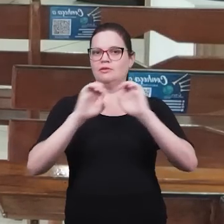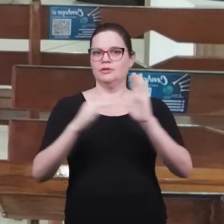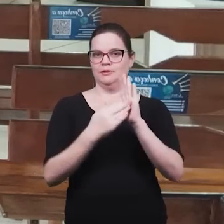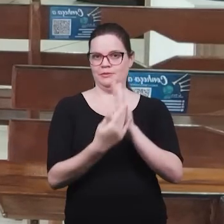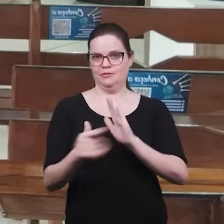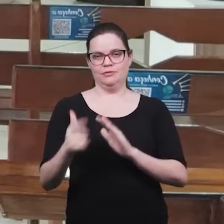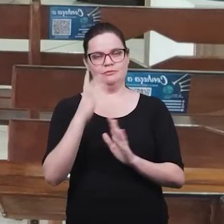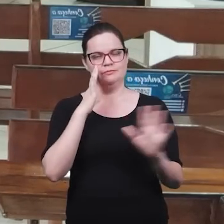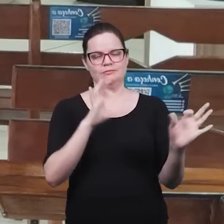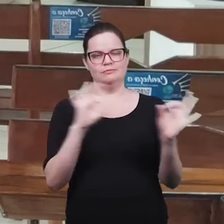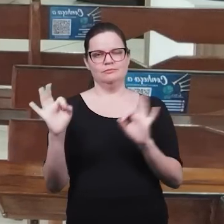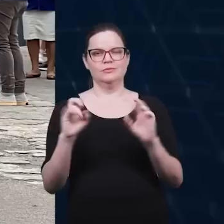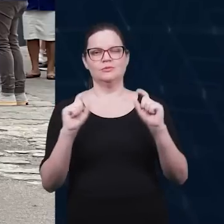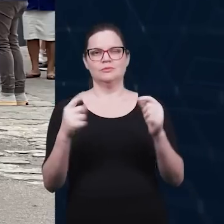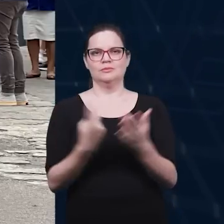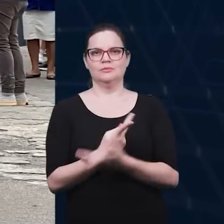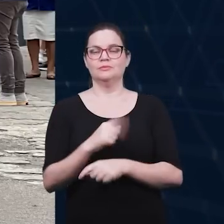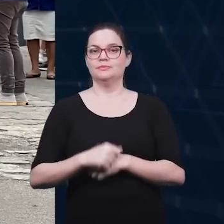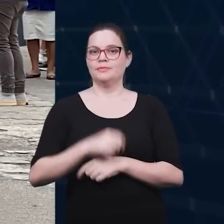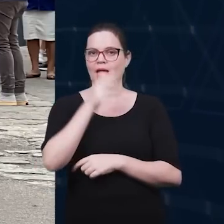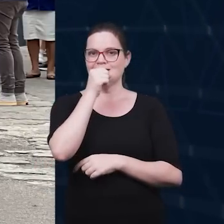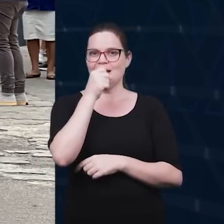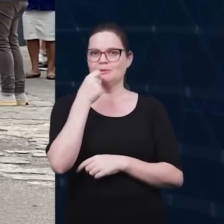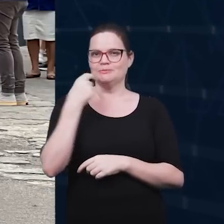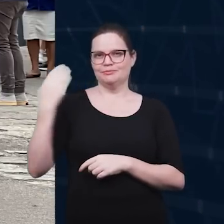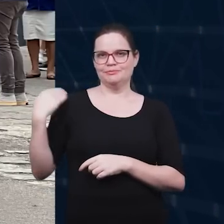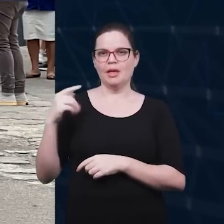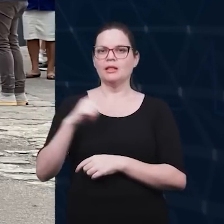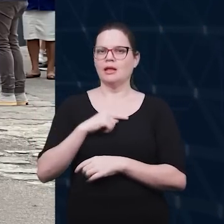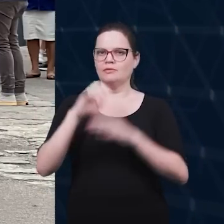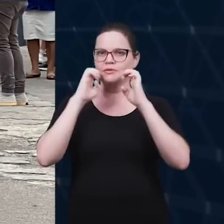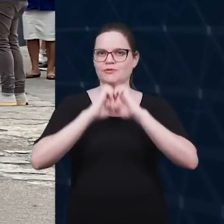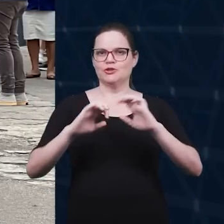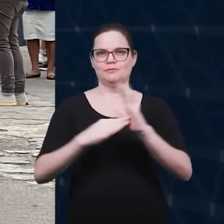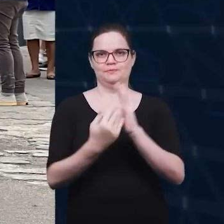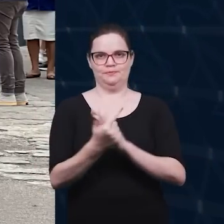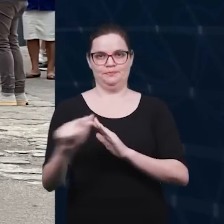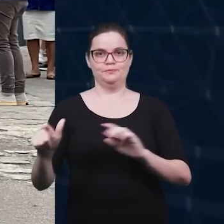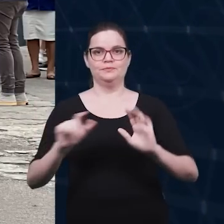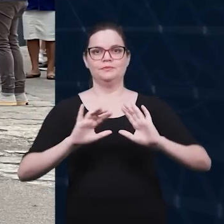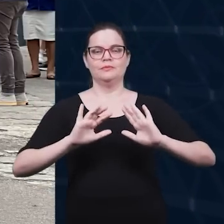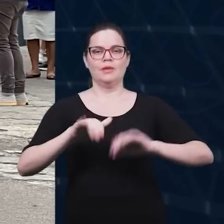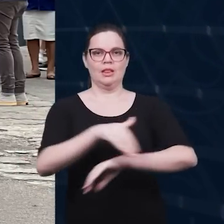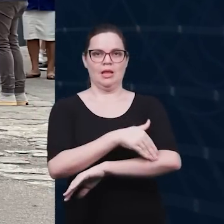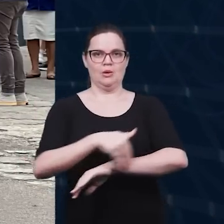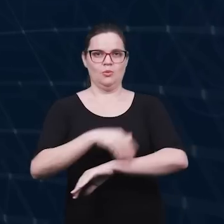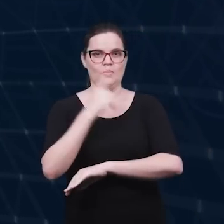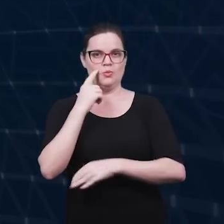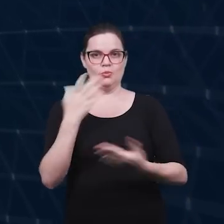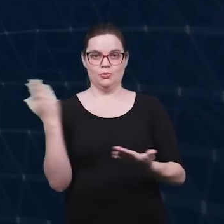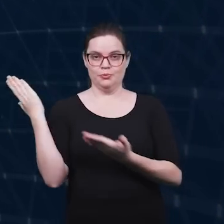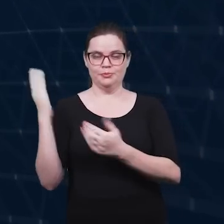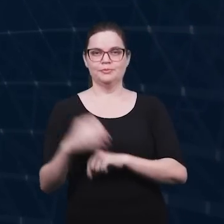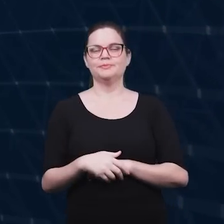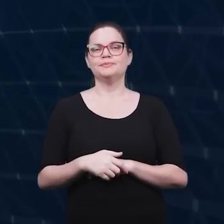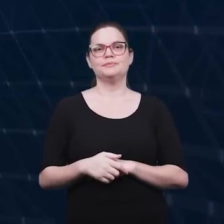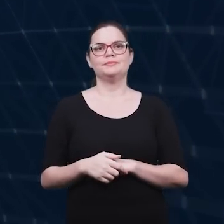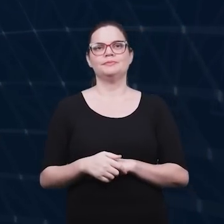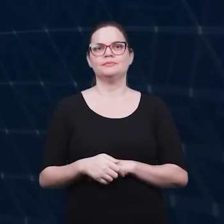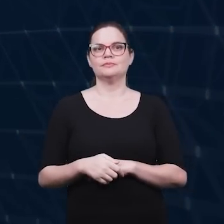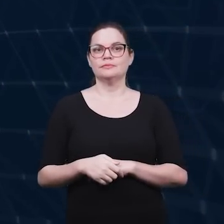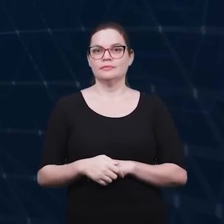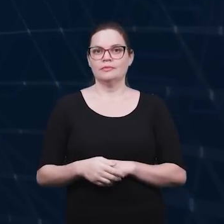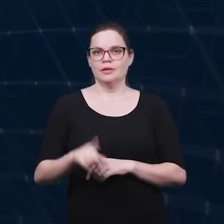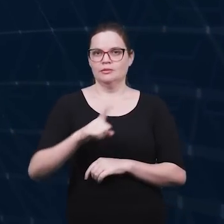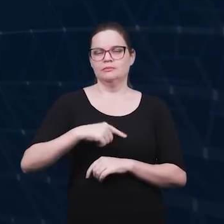acompanhar conosco esta matéria. Último sábado, mais uma edição do Evangelho Sem Fronteiras aconteceu no Polo Nova Iguaçu 2, desta vez